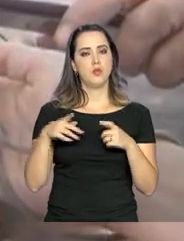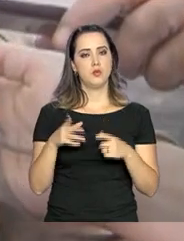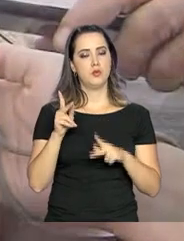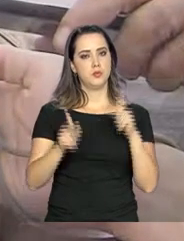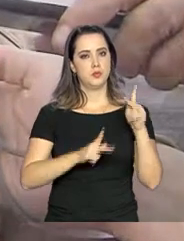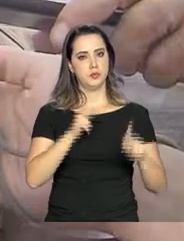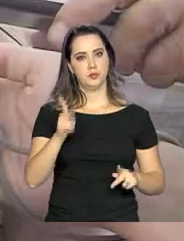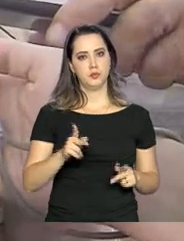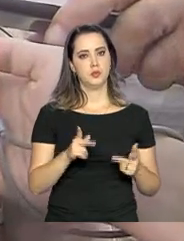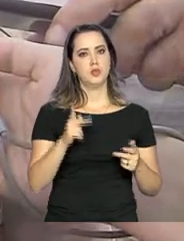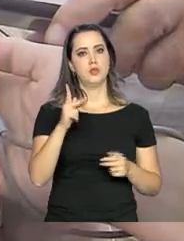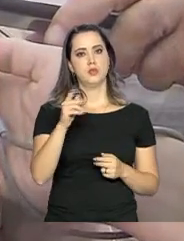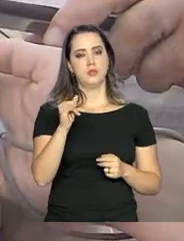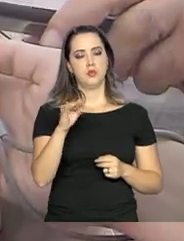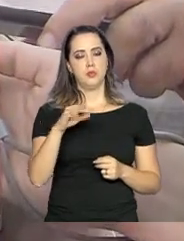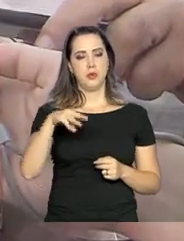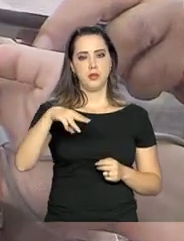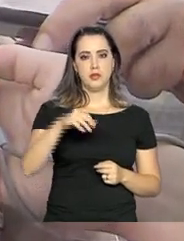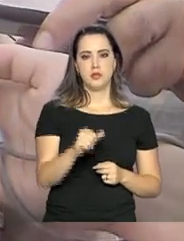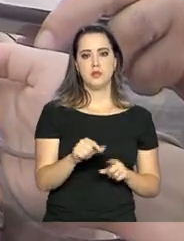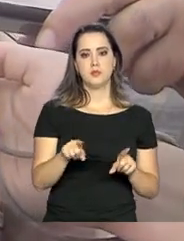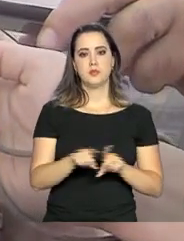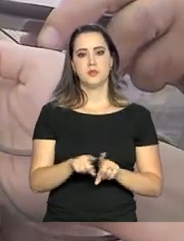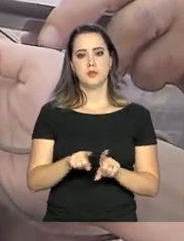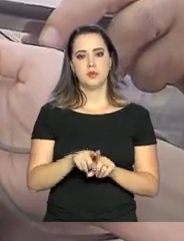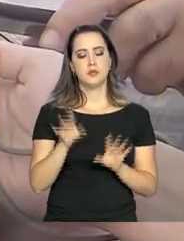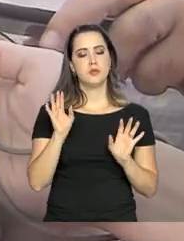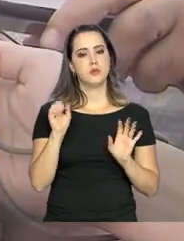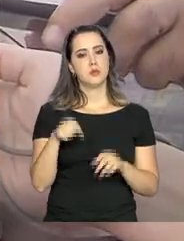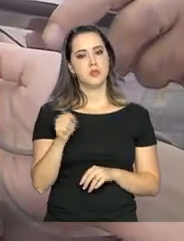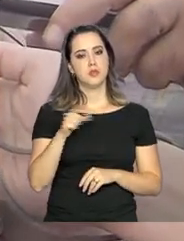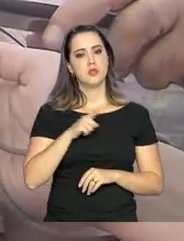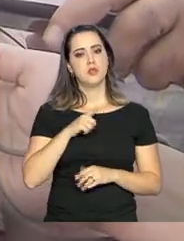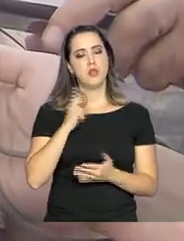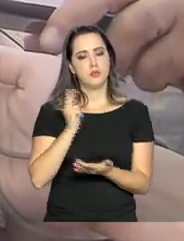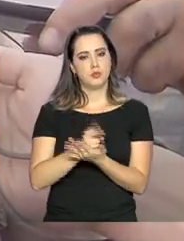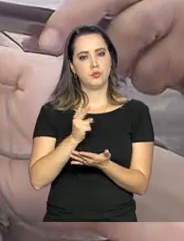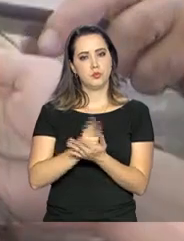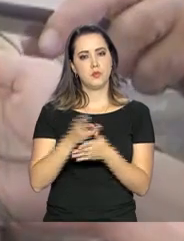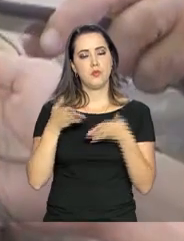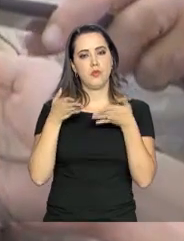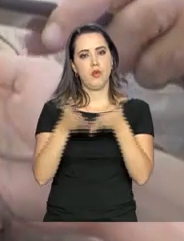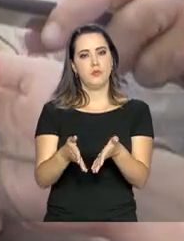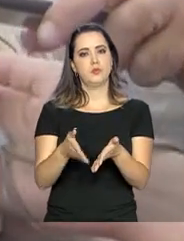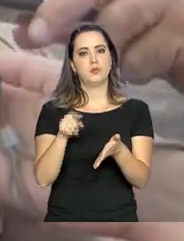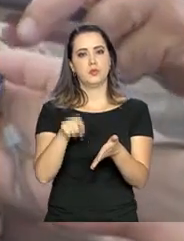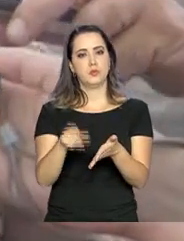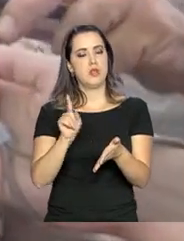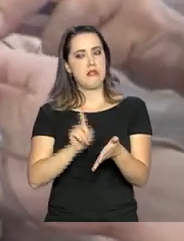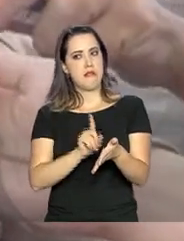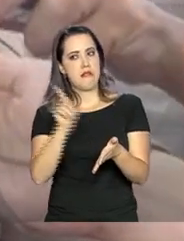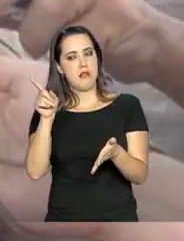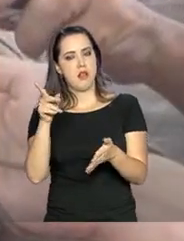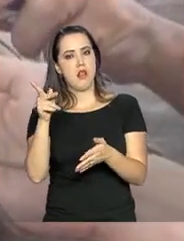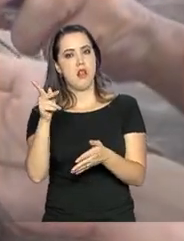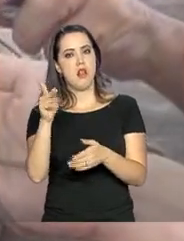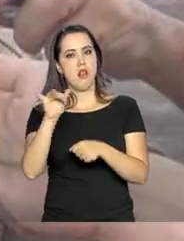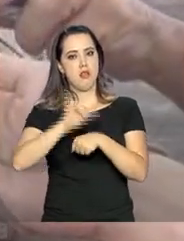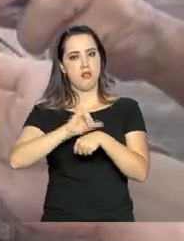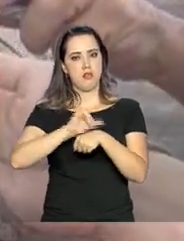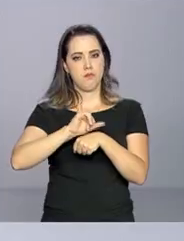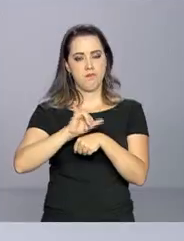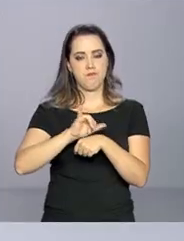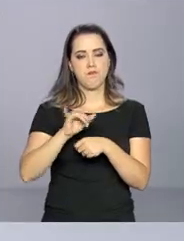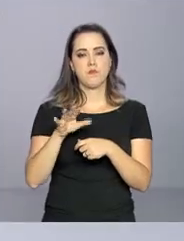de Pacaraima e também, evidentemente, temos a mesma participação lá em Boa Vista, em todo o